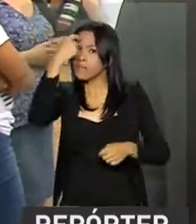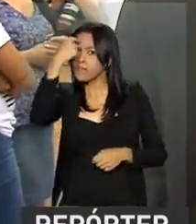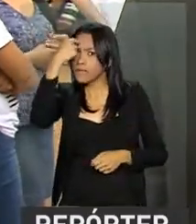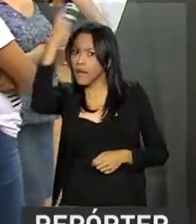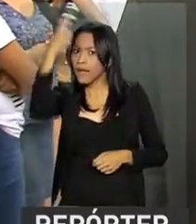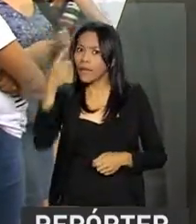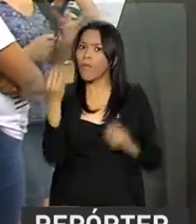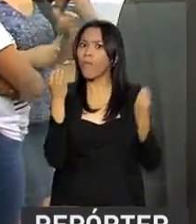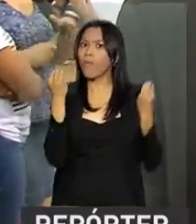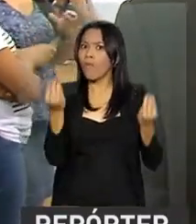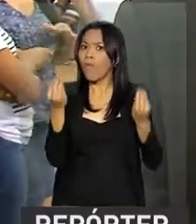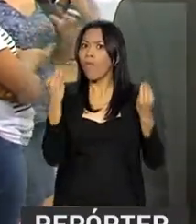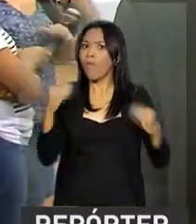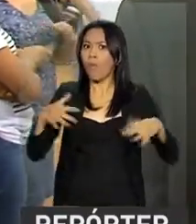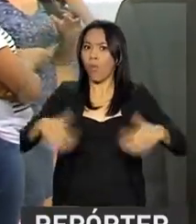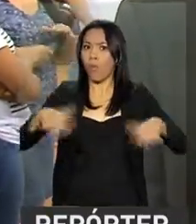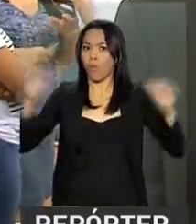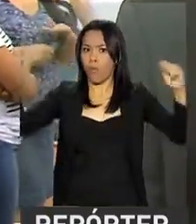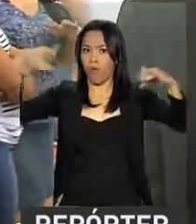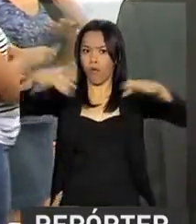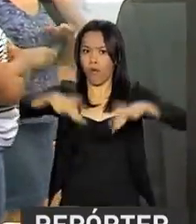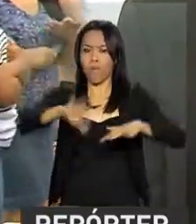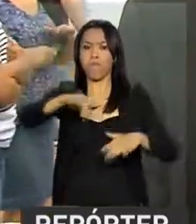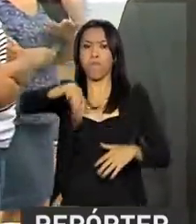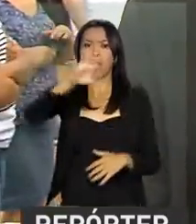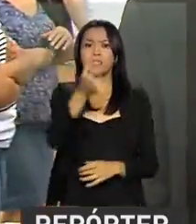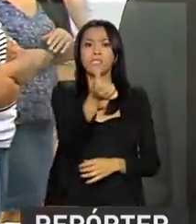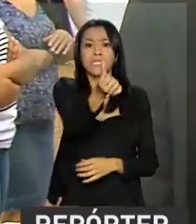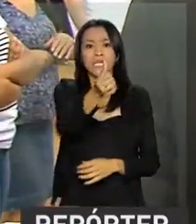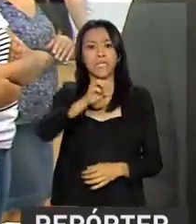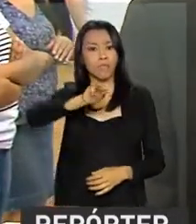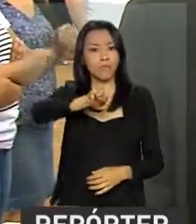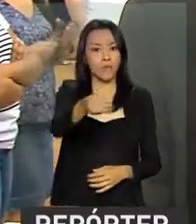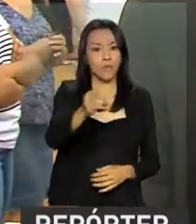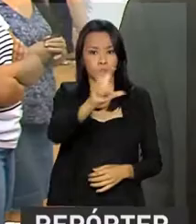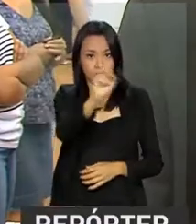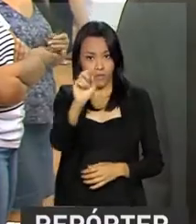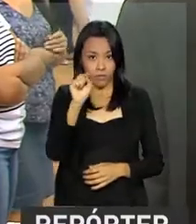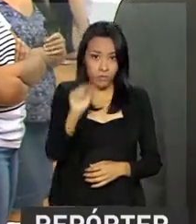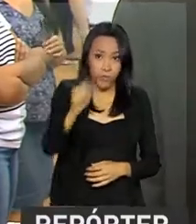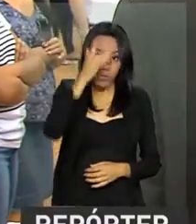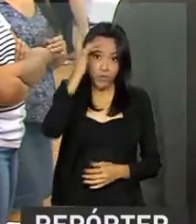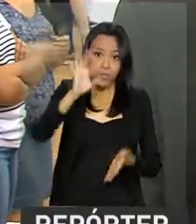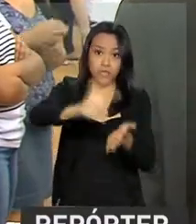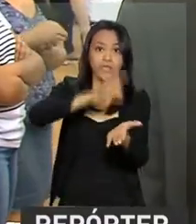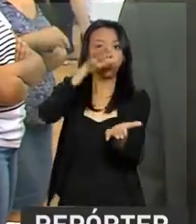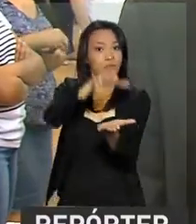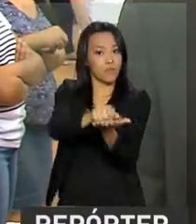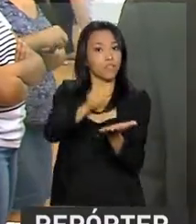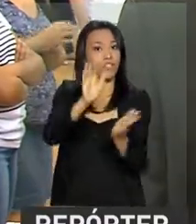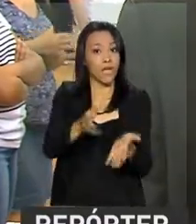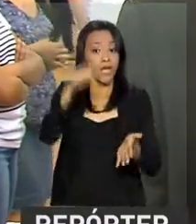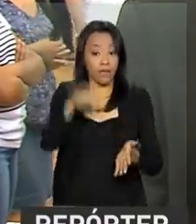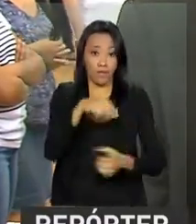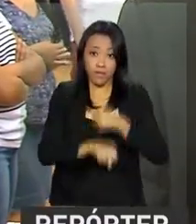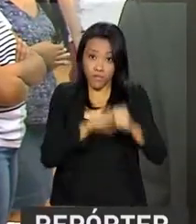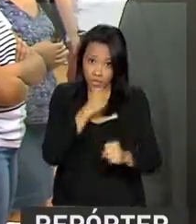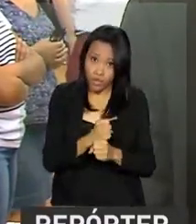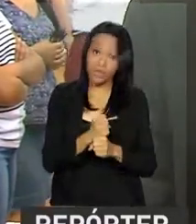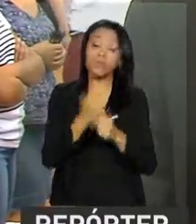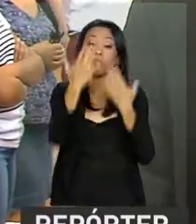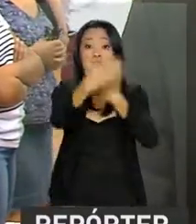do tamanho do enem são mais de seis milhões e meio de inscritos neste ano para a realização das provas